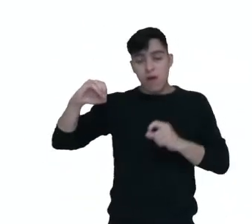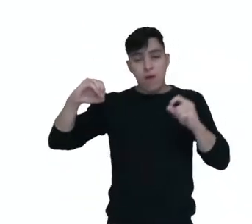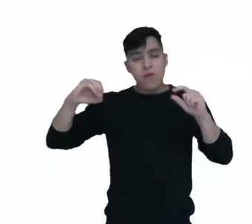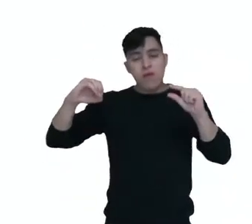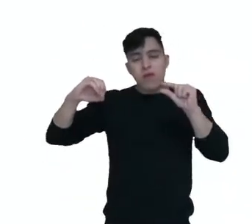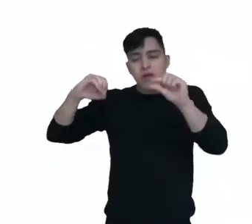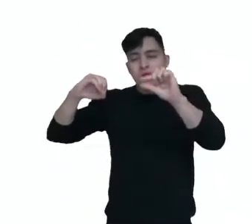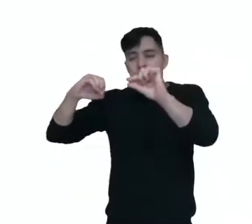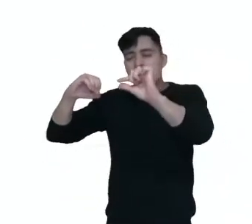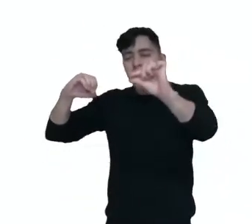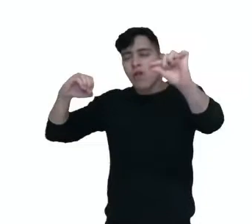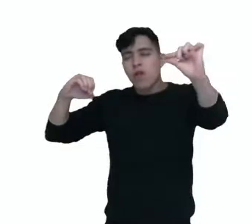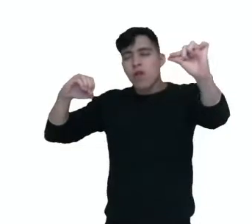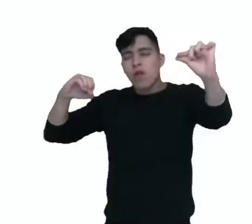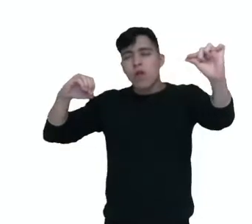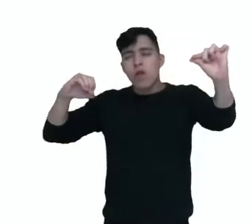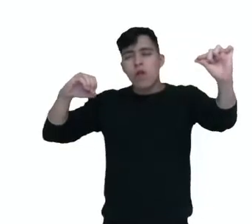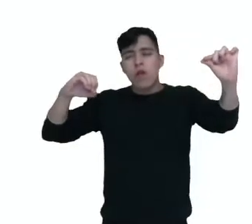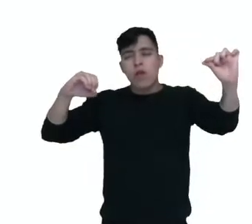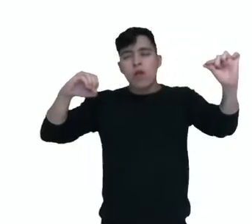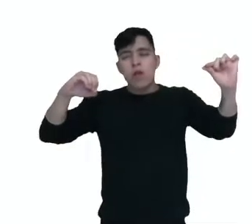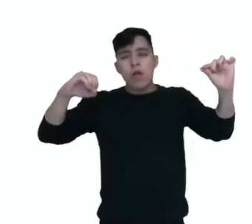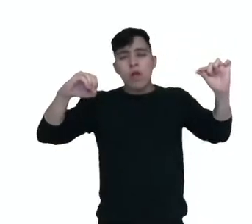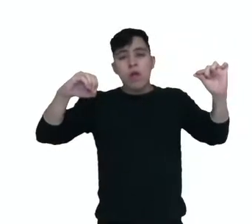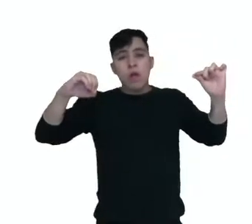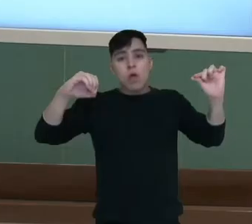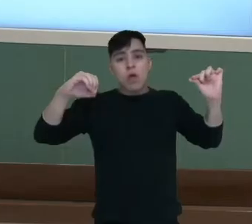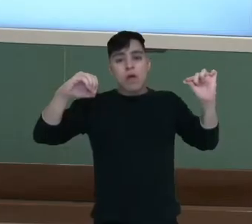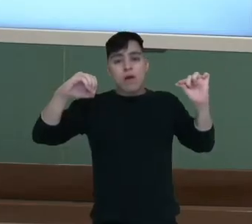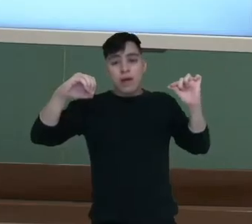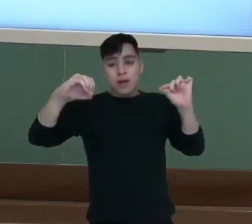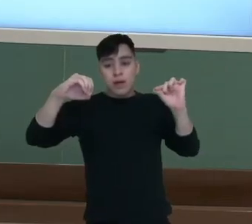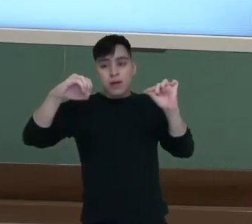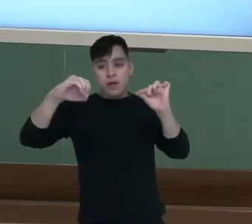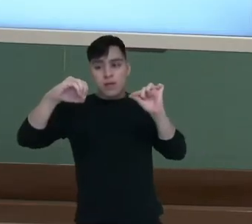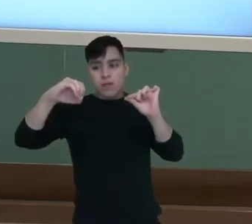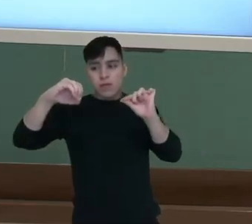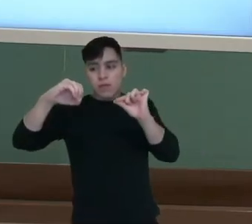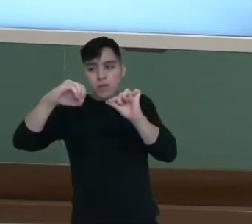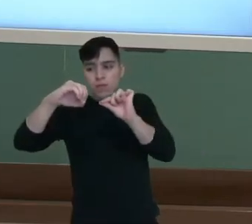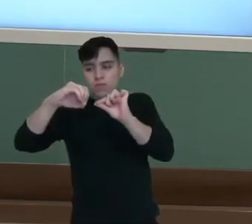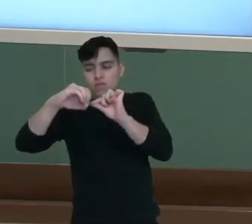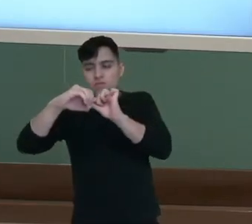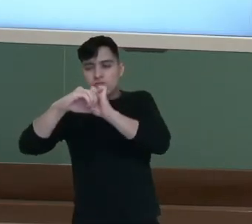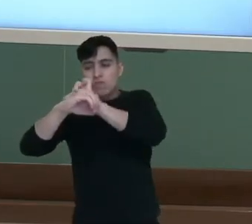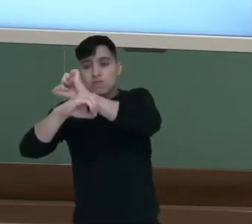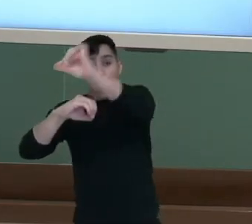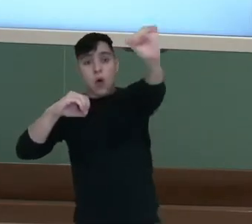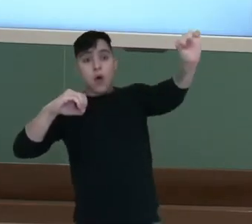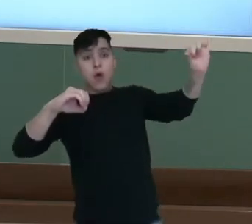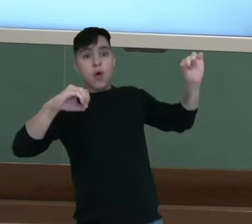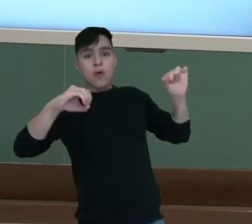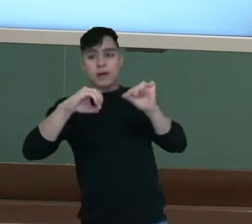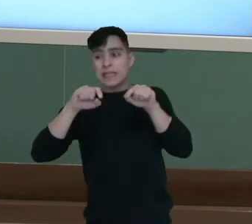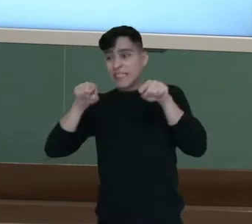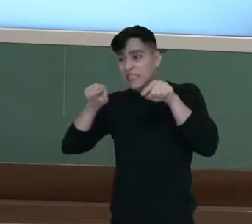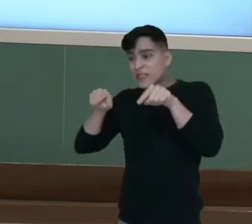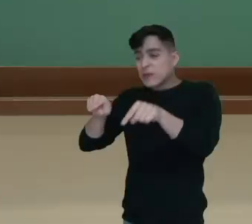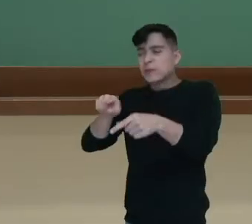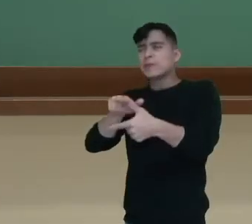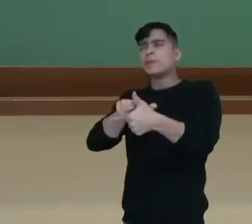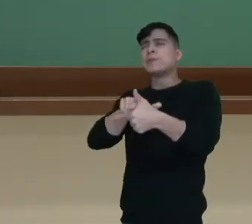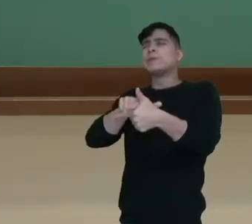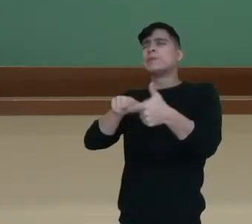aumentando gradativamente à medida que se aproxima das estrelas. Cara, isso aqui deu B.O. Porque